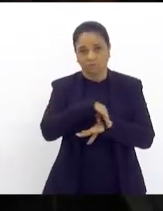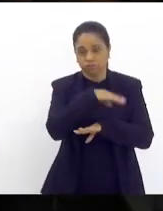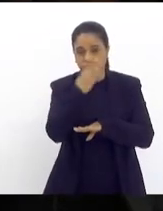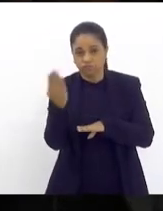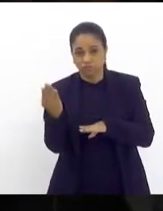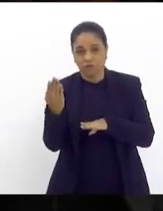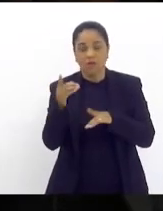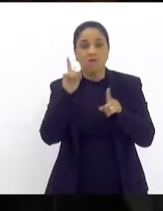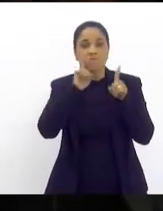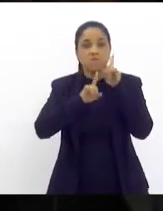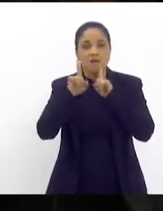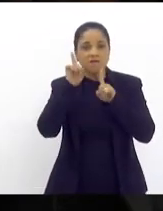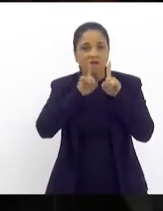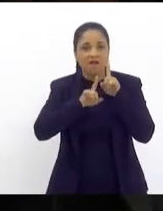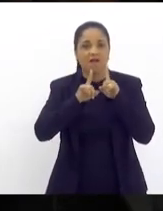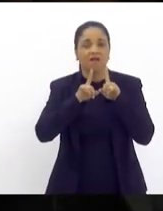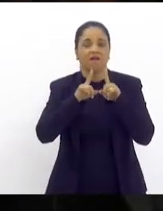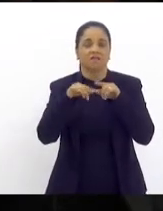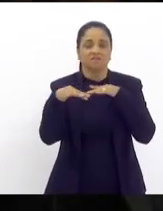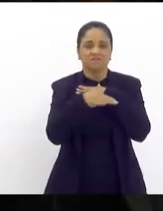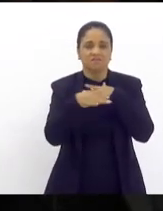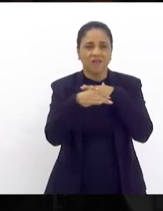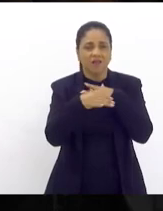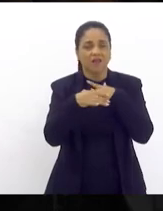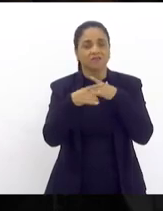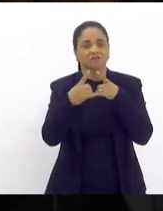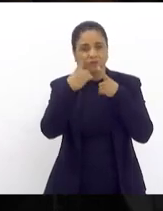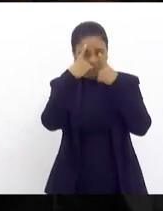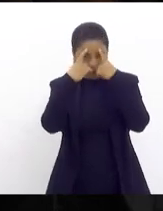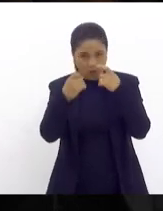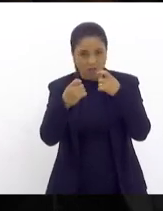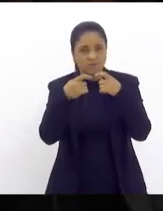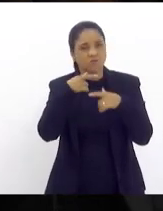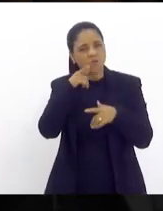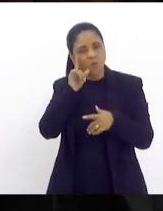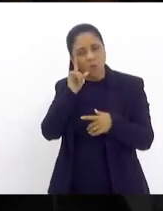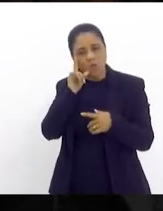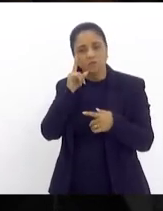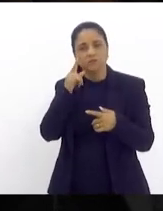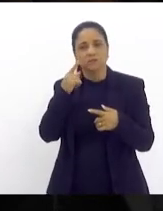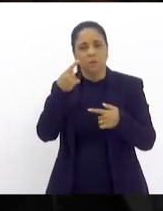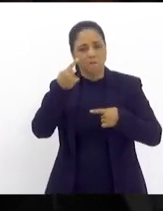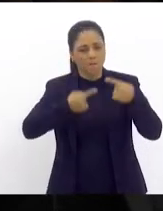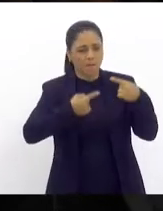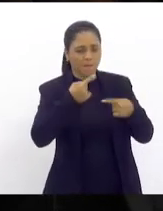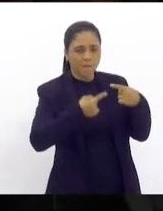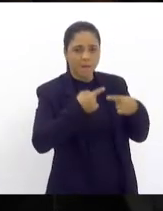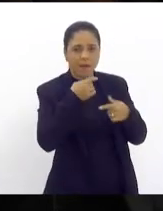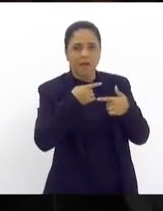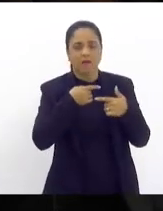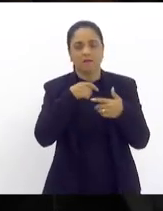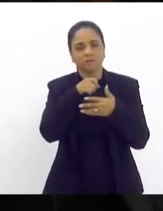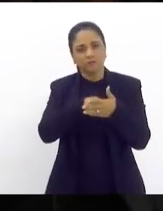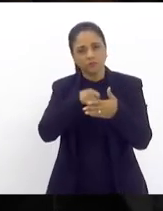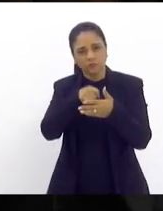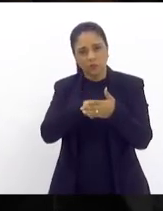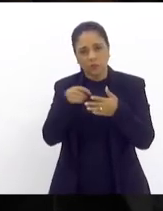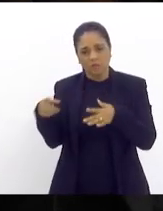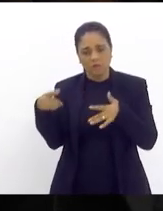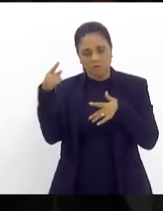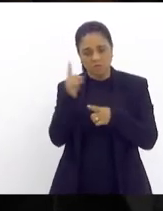por conta da violência e ontem depois de muitas brigas e eu venho essa Tribuna aqui falar Sem Vaidade